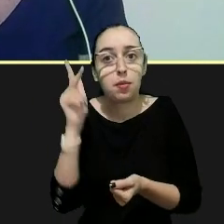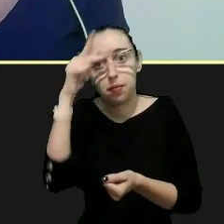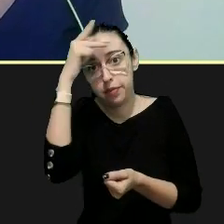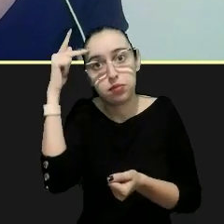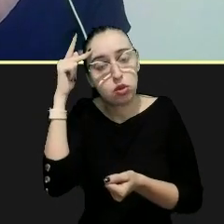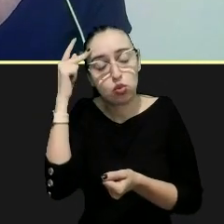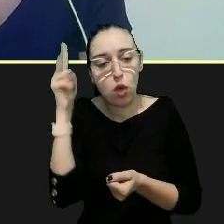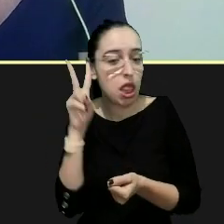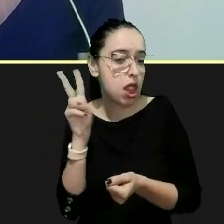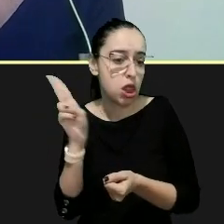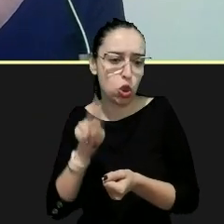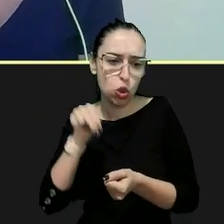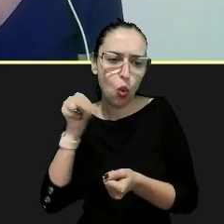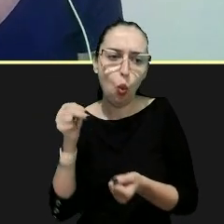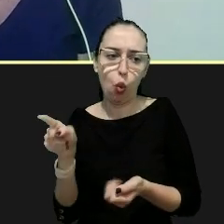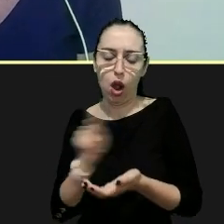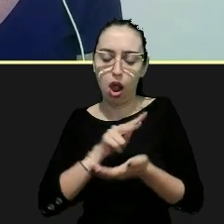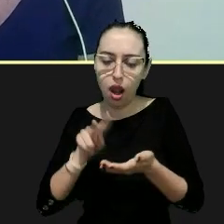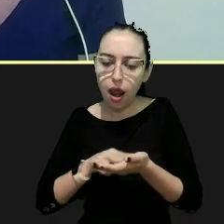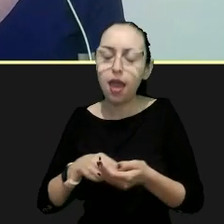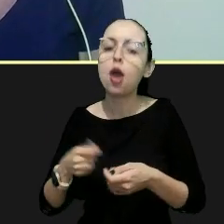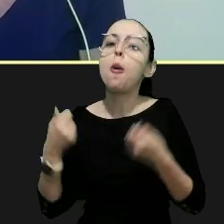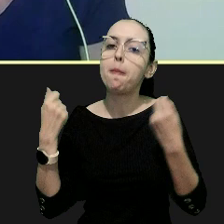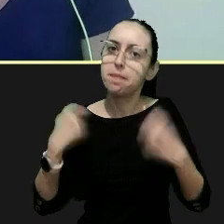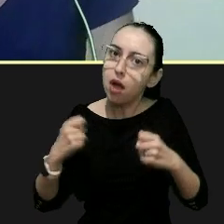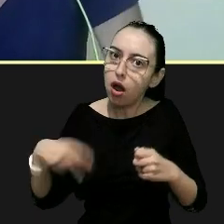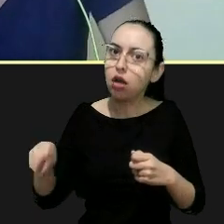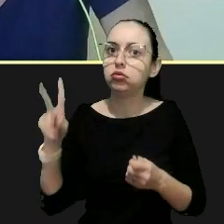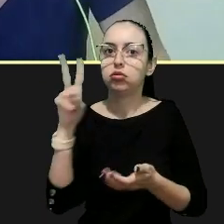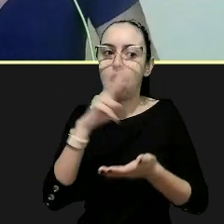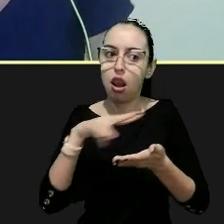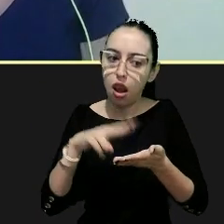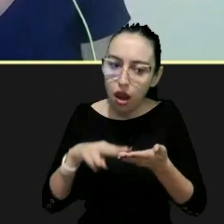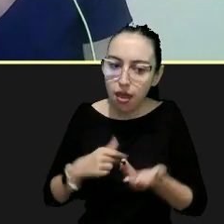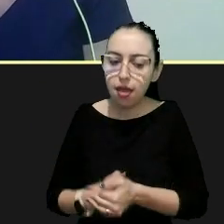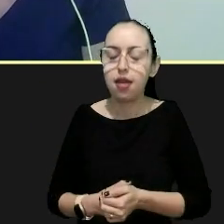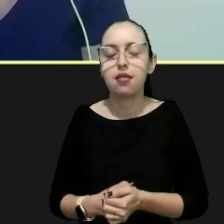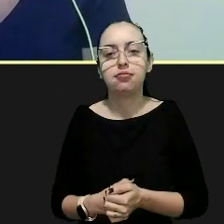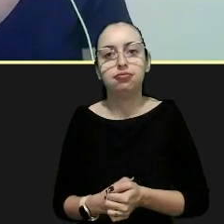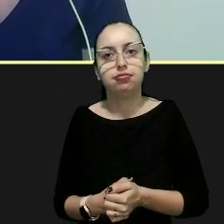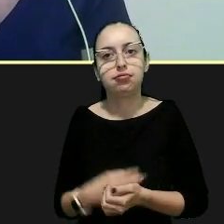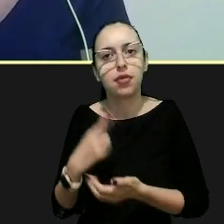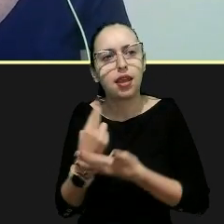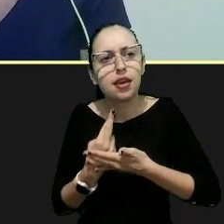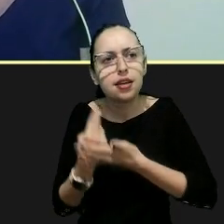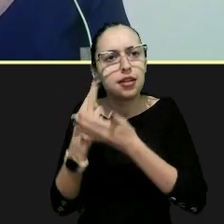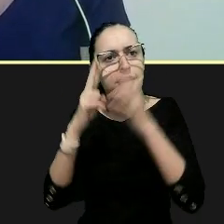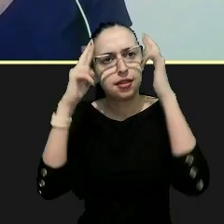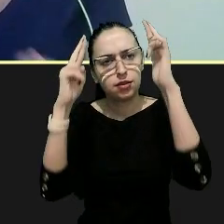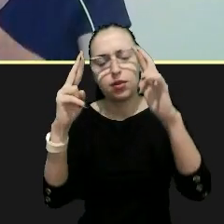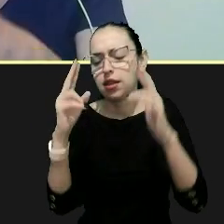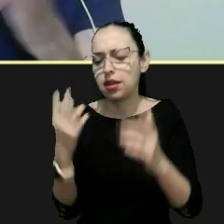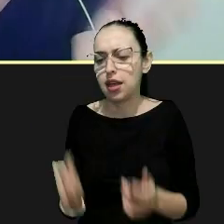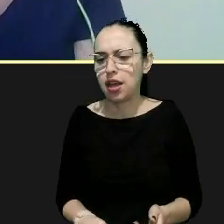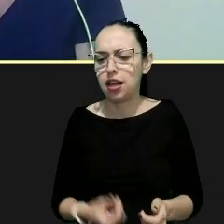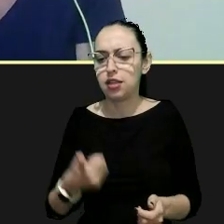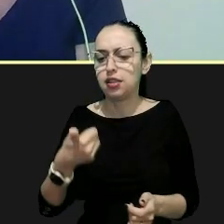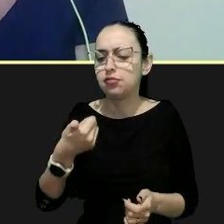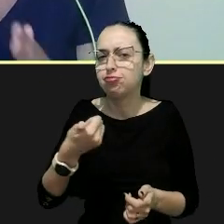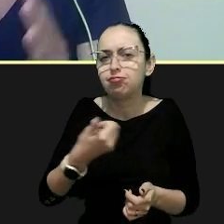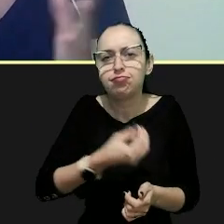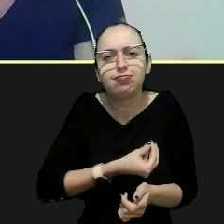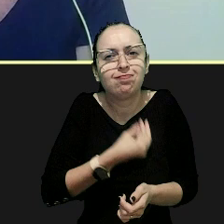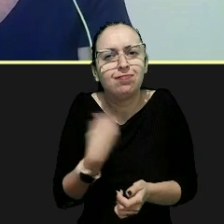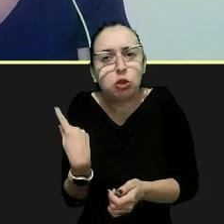porque são 118 artigos que, se fossem respeitados, a vida de todos